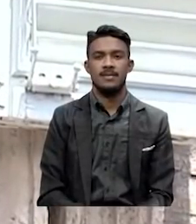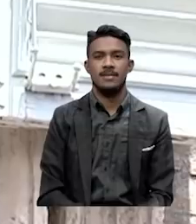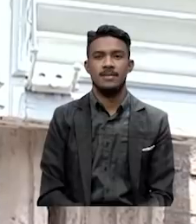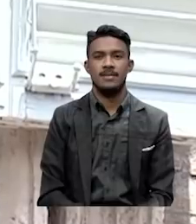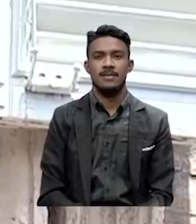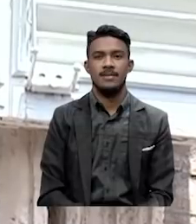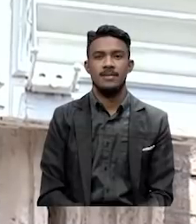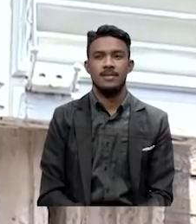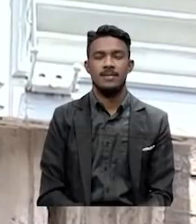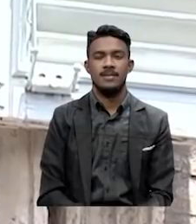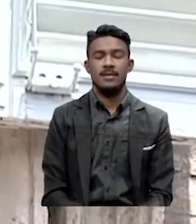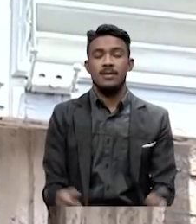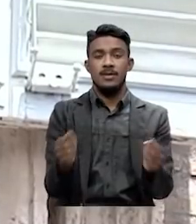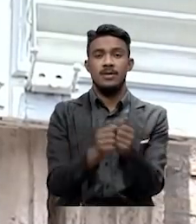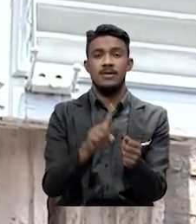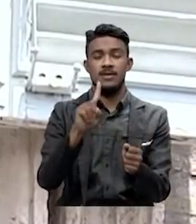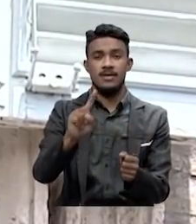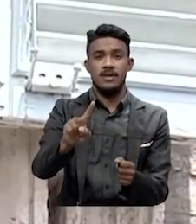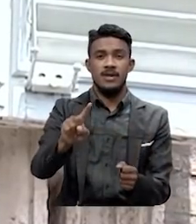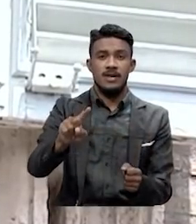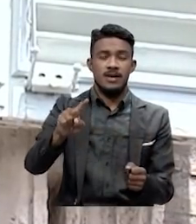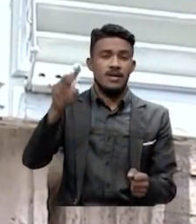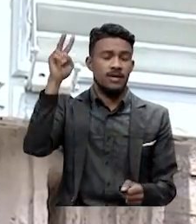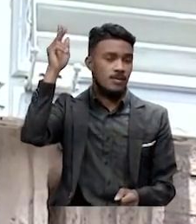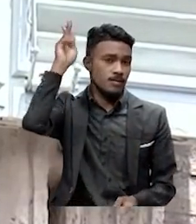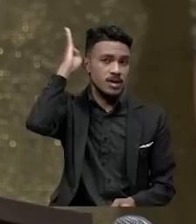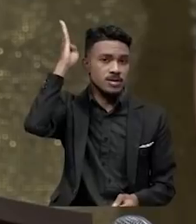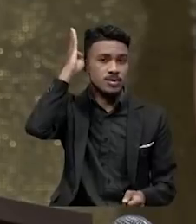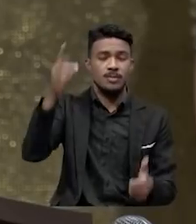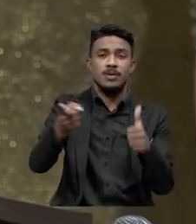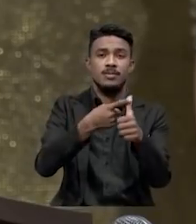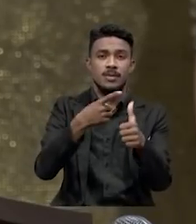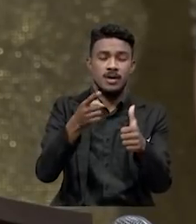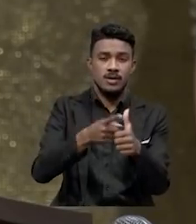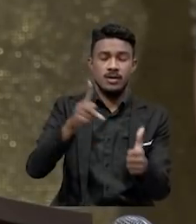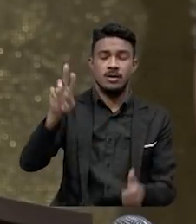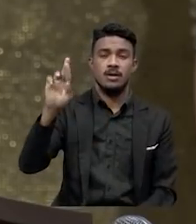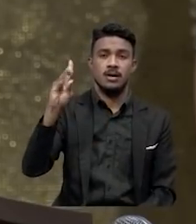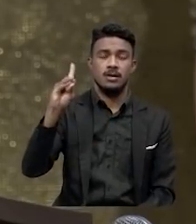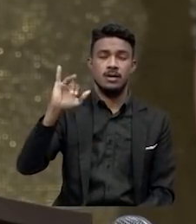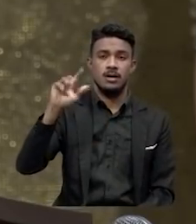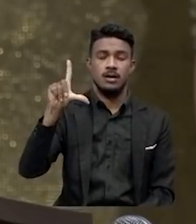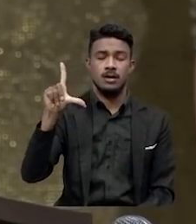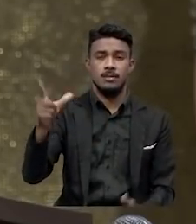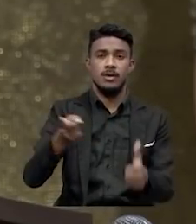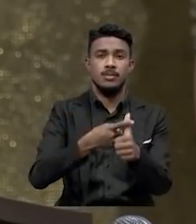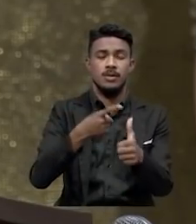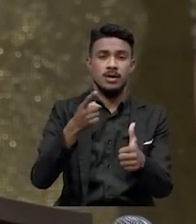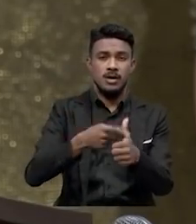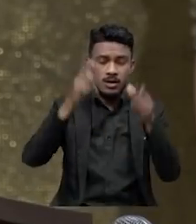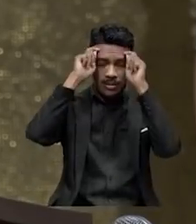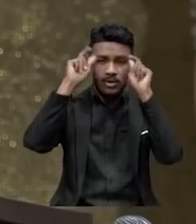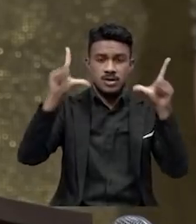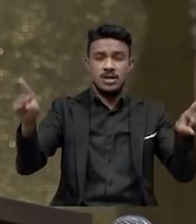Orientale. Honune Dom Virgílio sai cardeal da hulu husi Timor-Leste, desde Timor sai